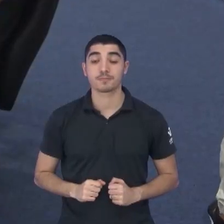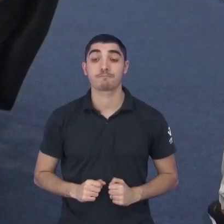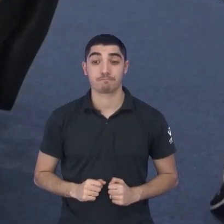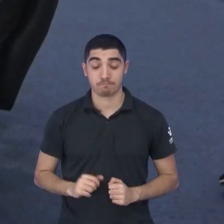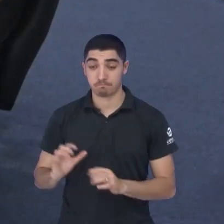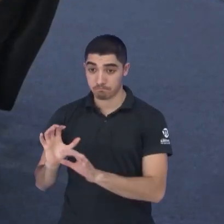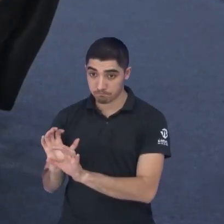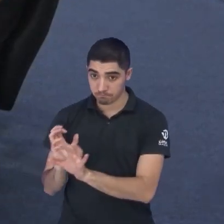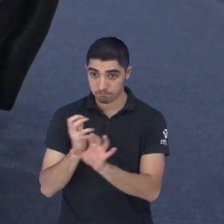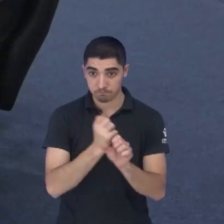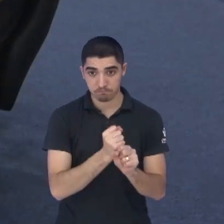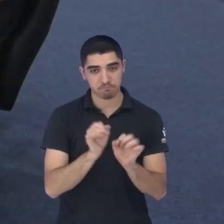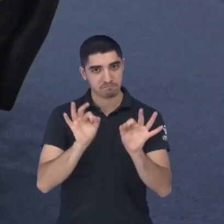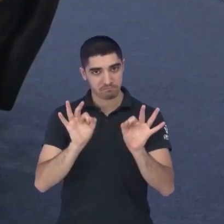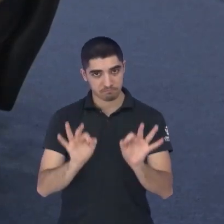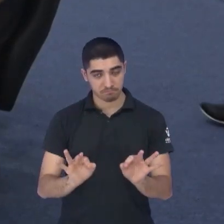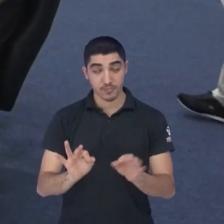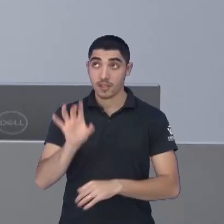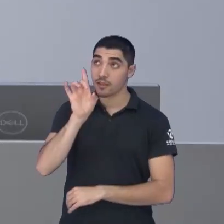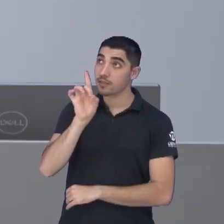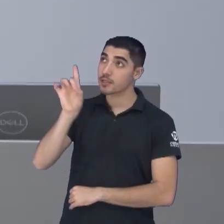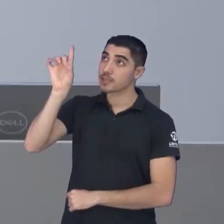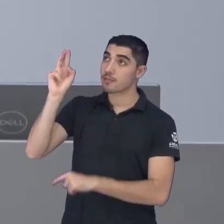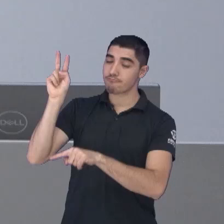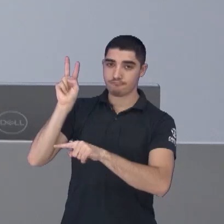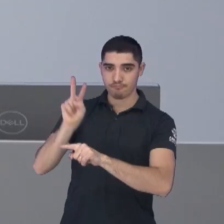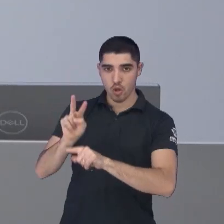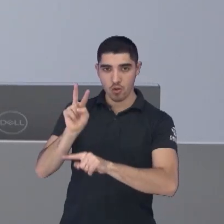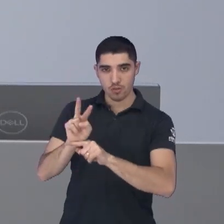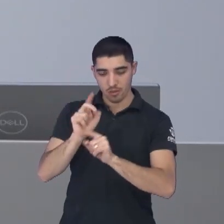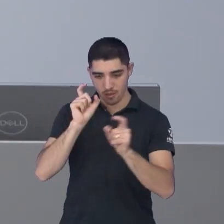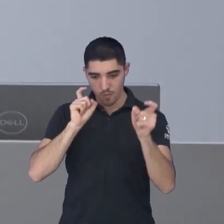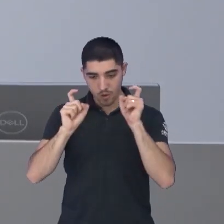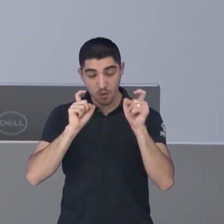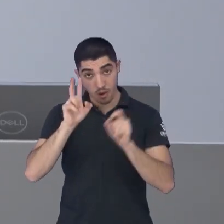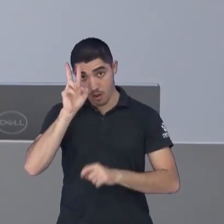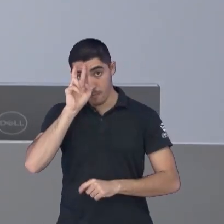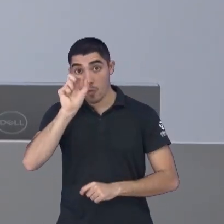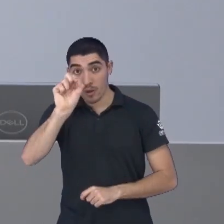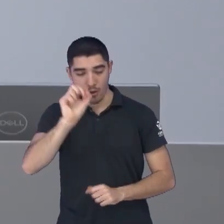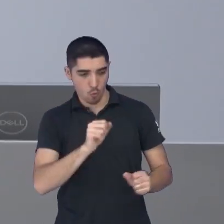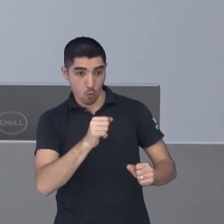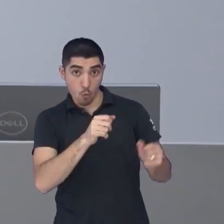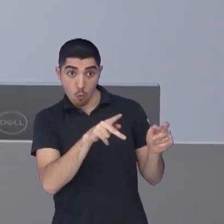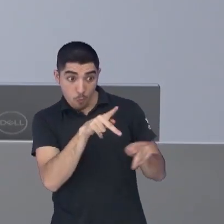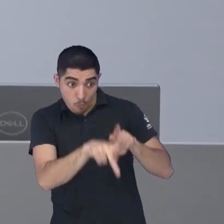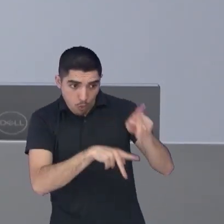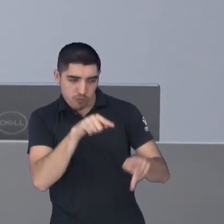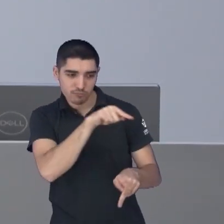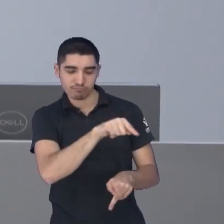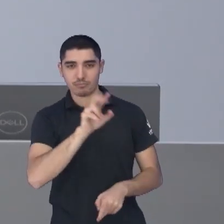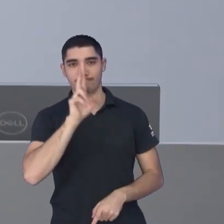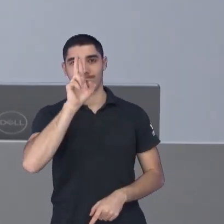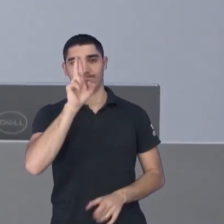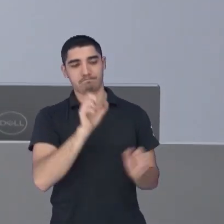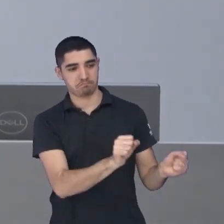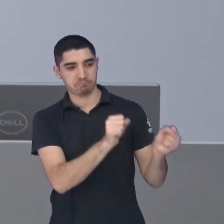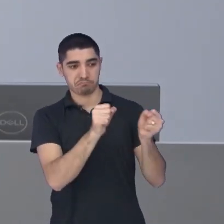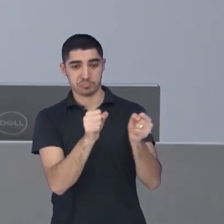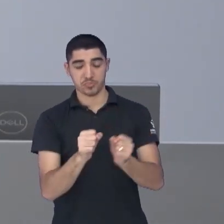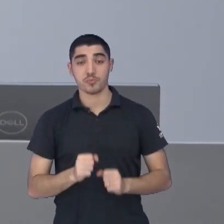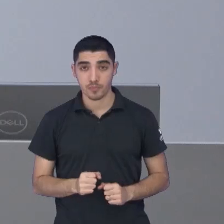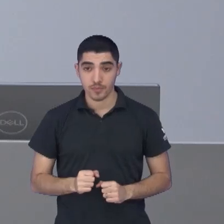Havendo número legal, sob a proteção de Deus, lembrando que todo poder emana do povo, declara